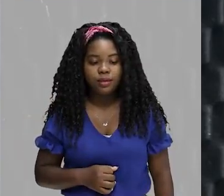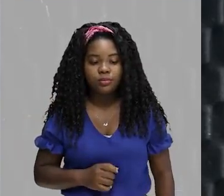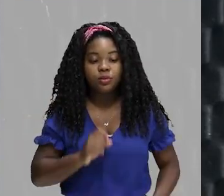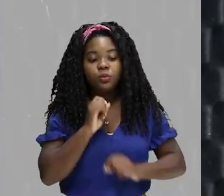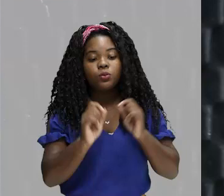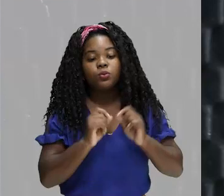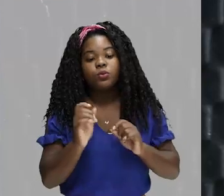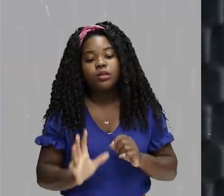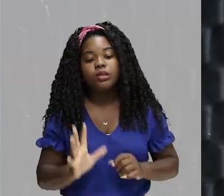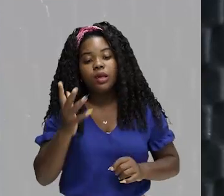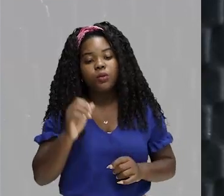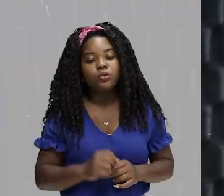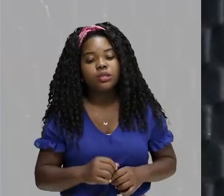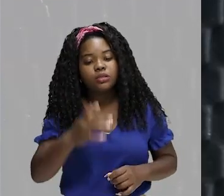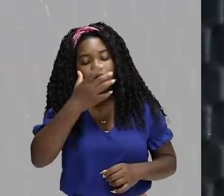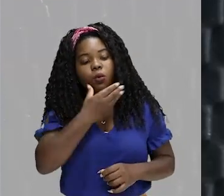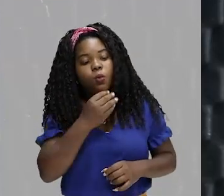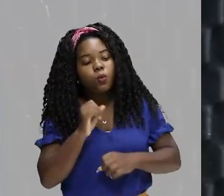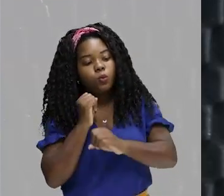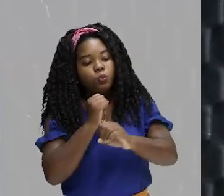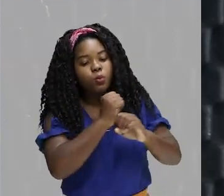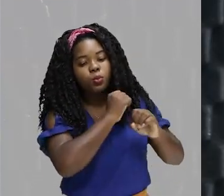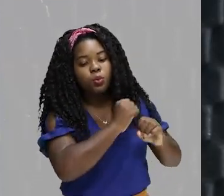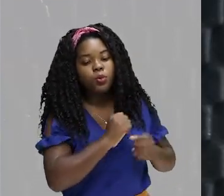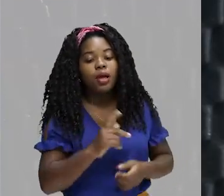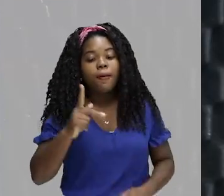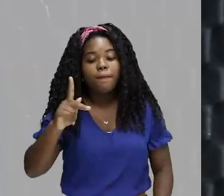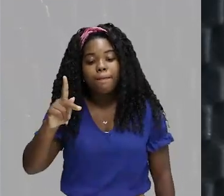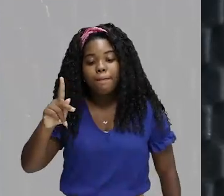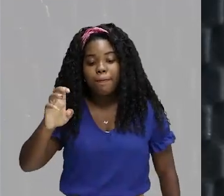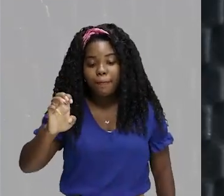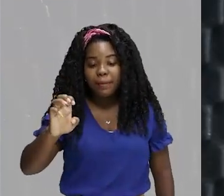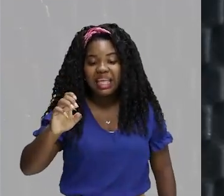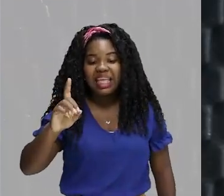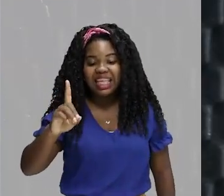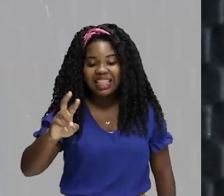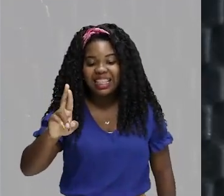aconteceu com aqueles pedreiros? Exatamente, palavra nova para vocês aí, ó.